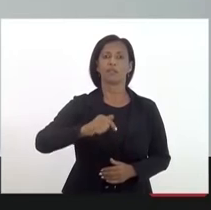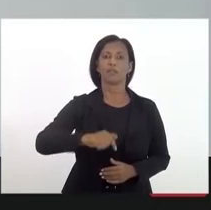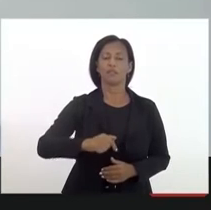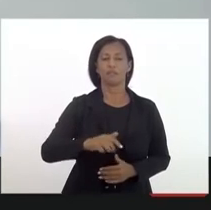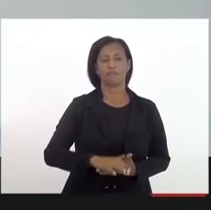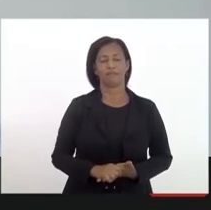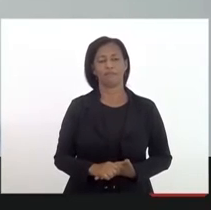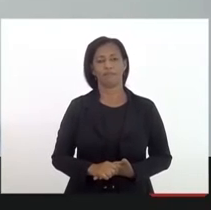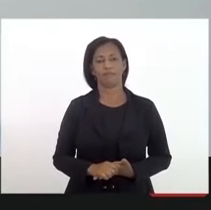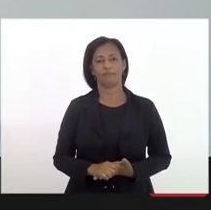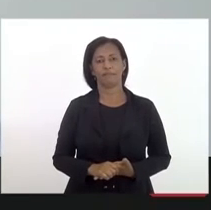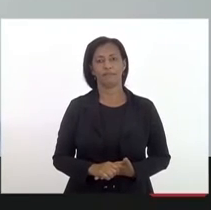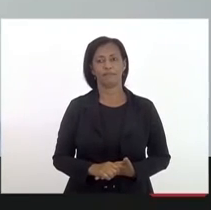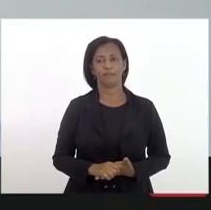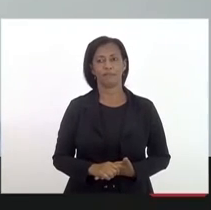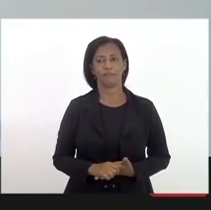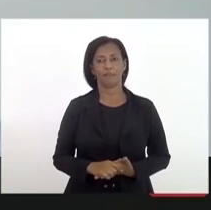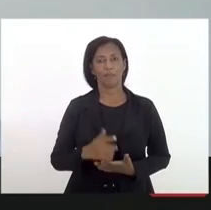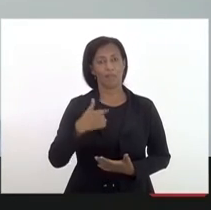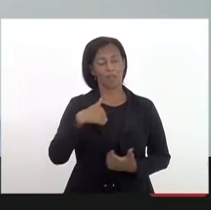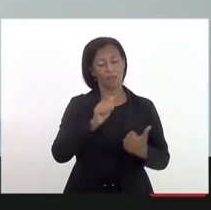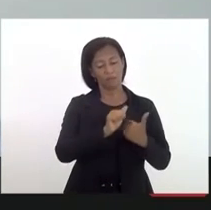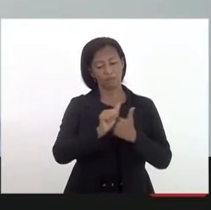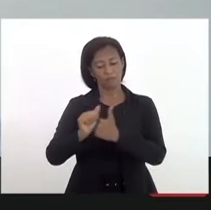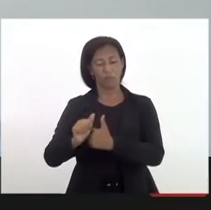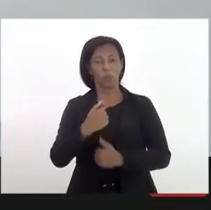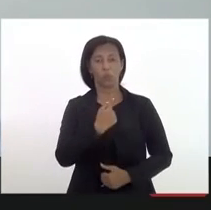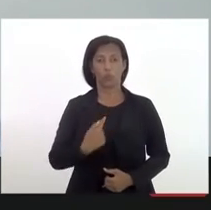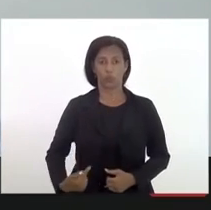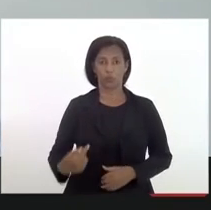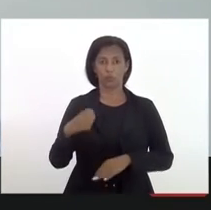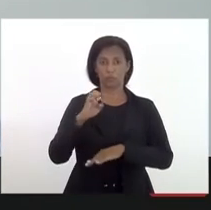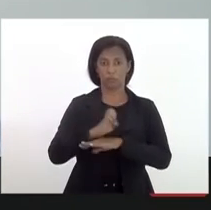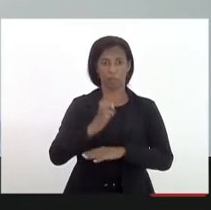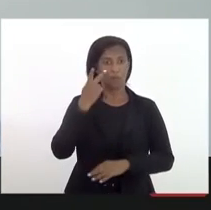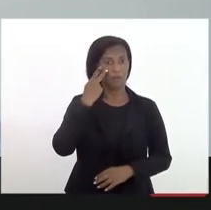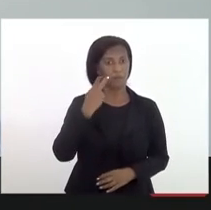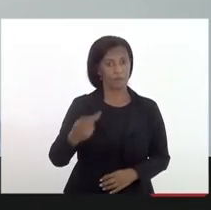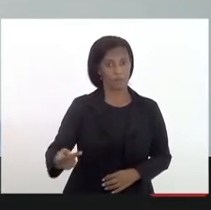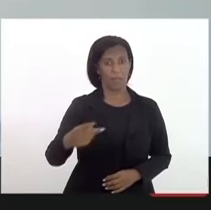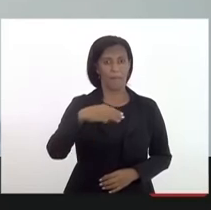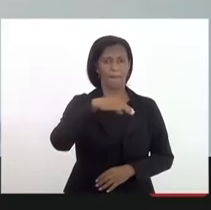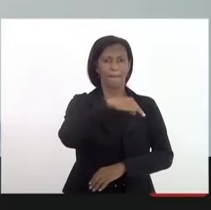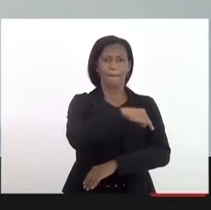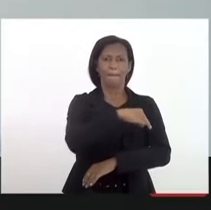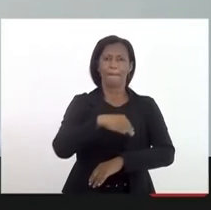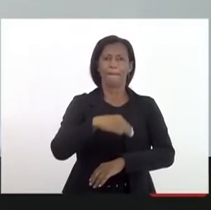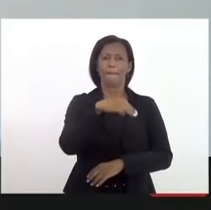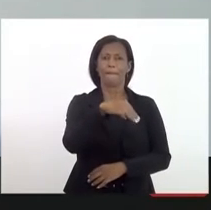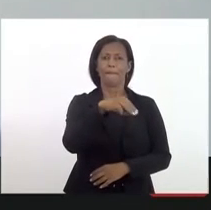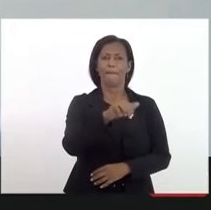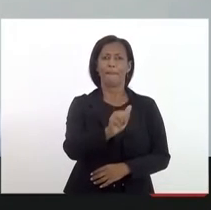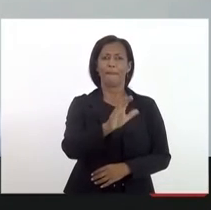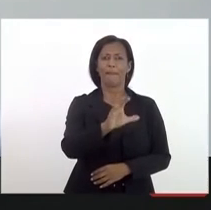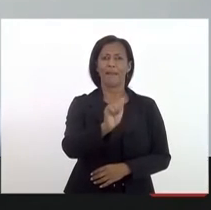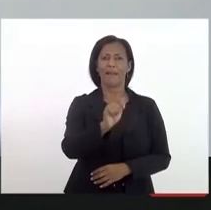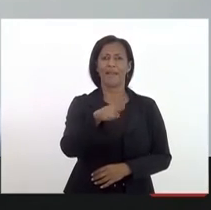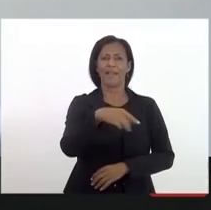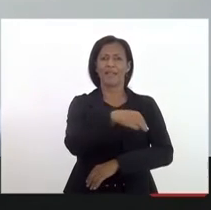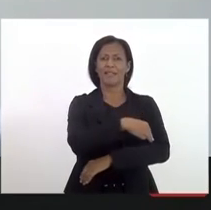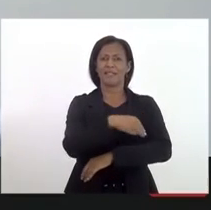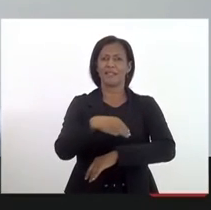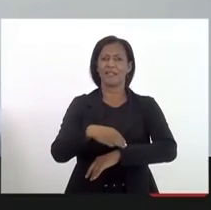nesse aspecto do gás. Eu acompanhei o governo do Estado na visita a Macaé essa semana para conhecer os